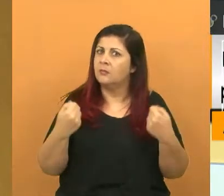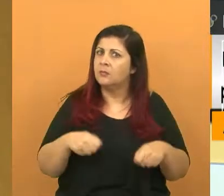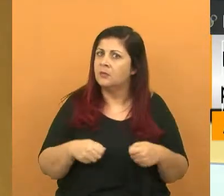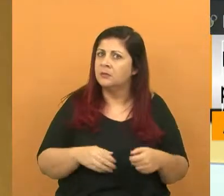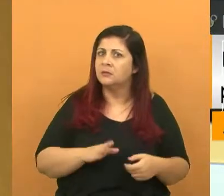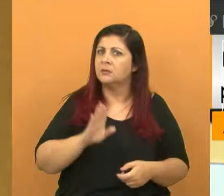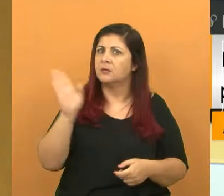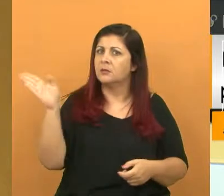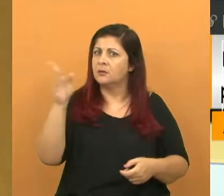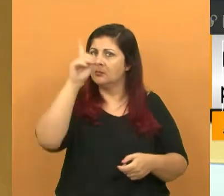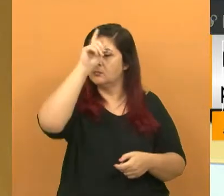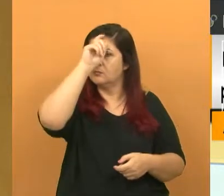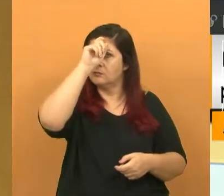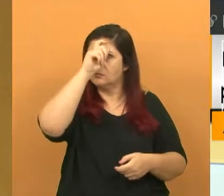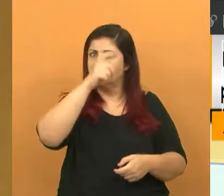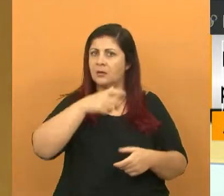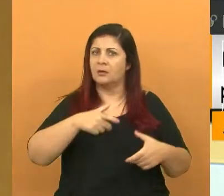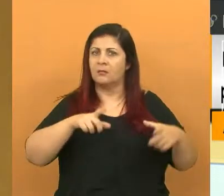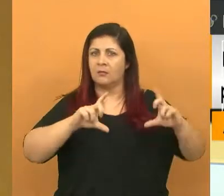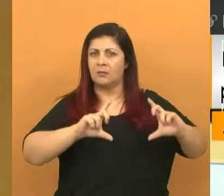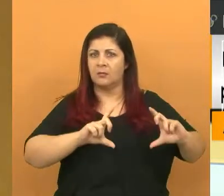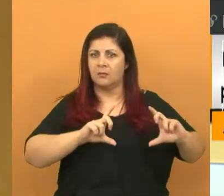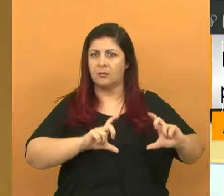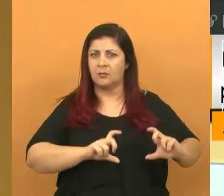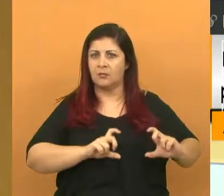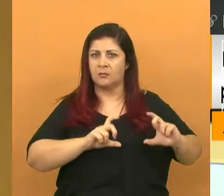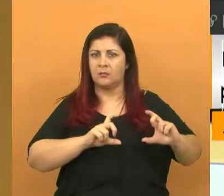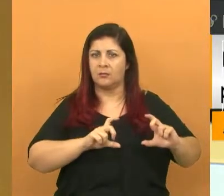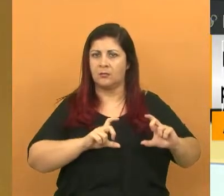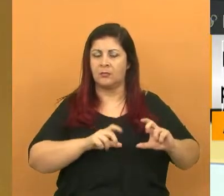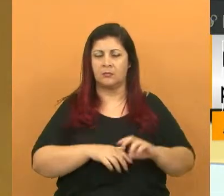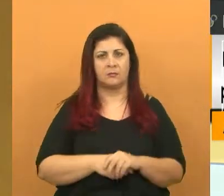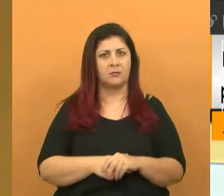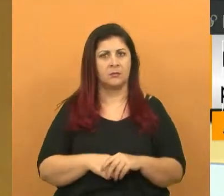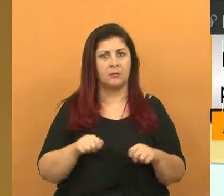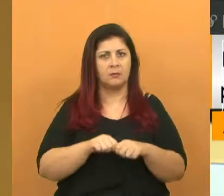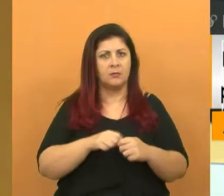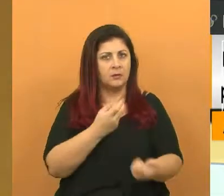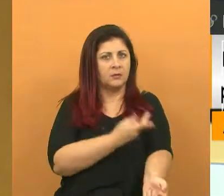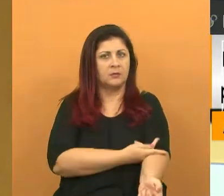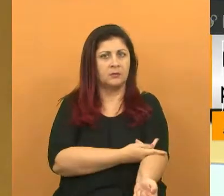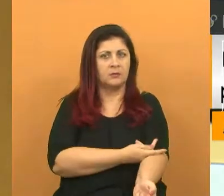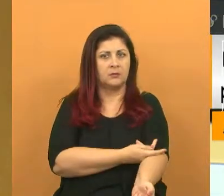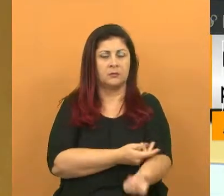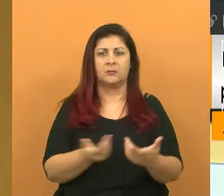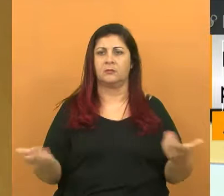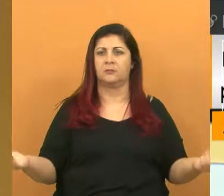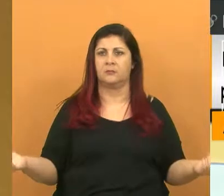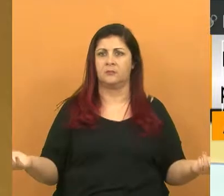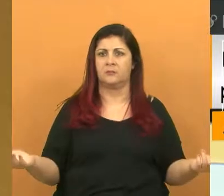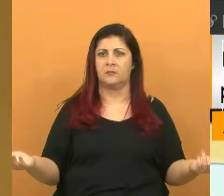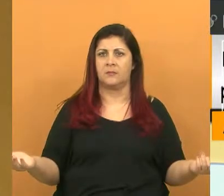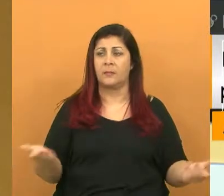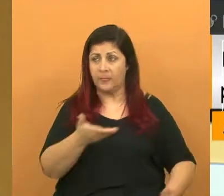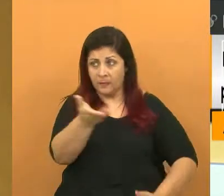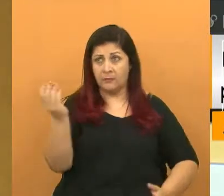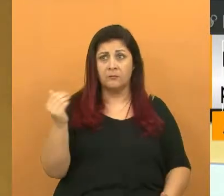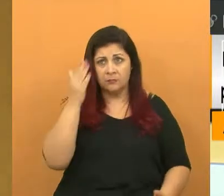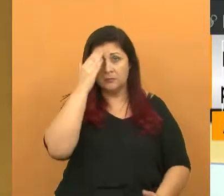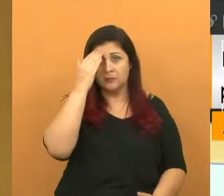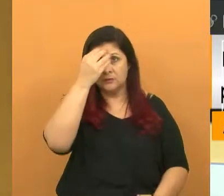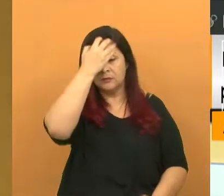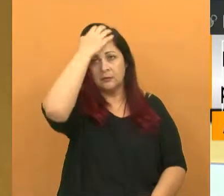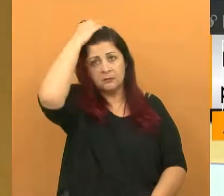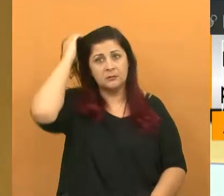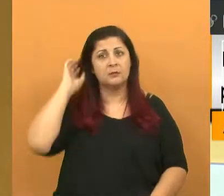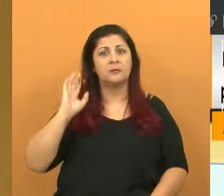ela tenha o acesso o mais rápido possível a esse exame de mamografia. Porque Vossas Excelências bem sabem, o Instituto Nacional